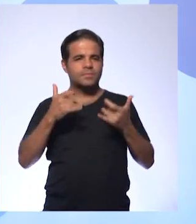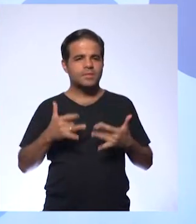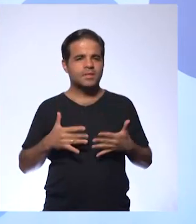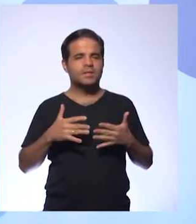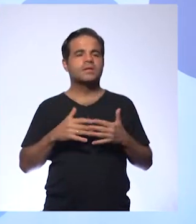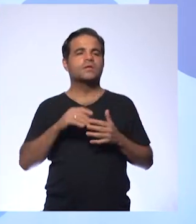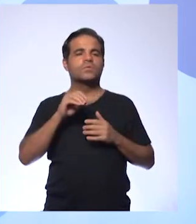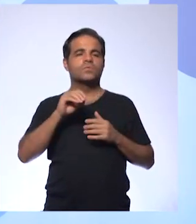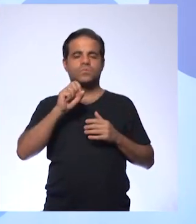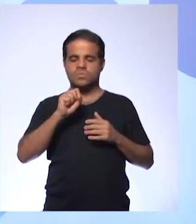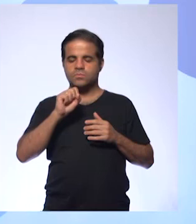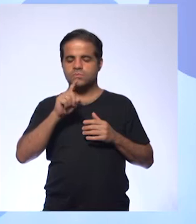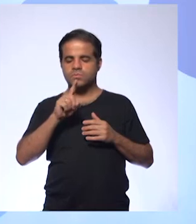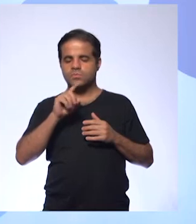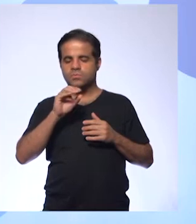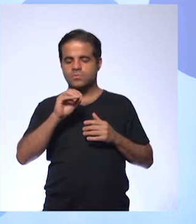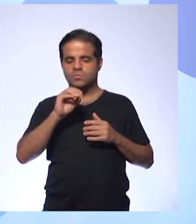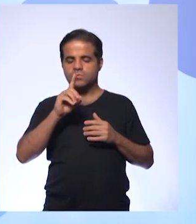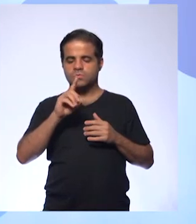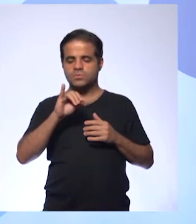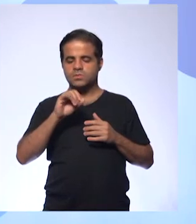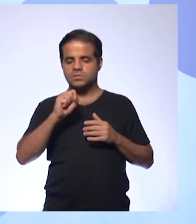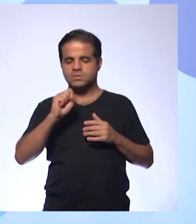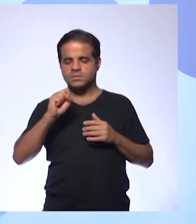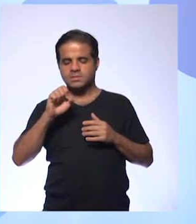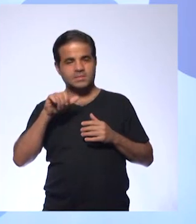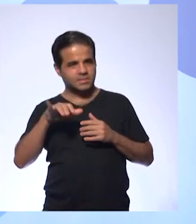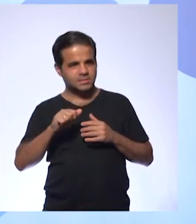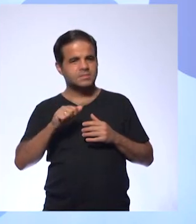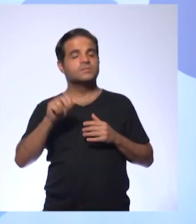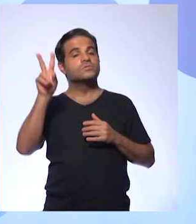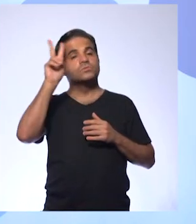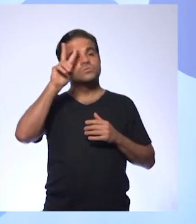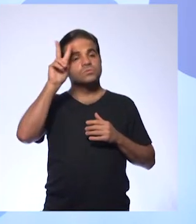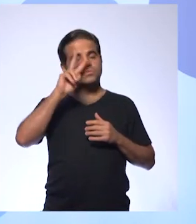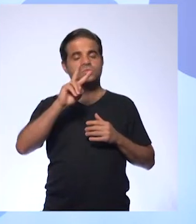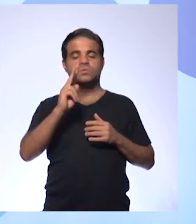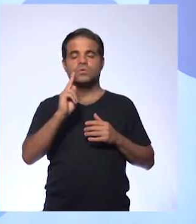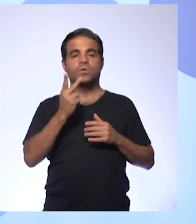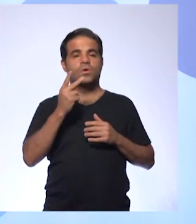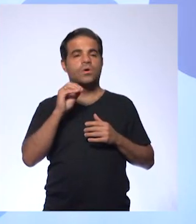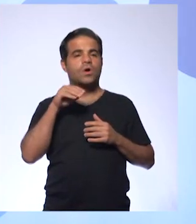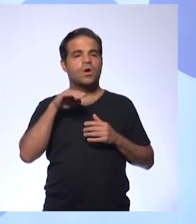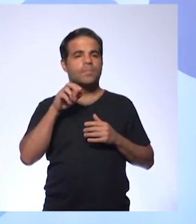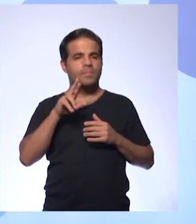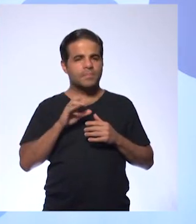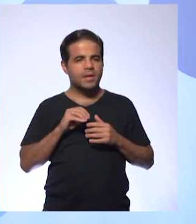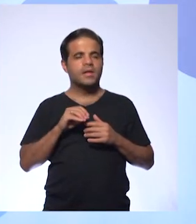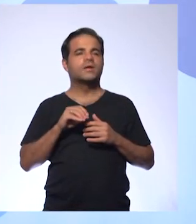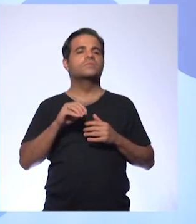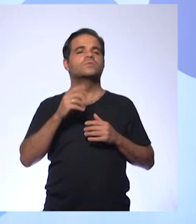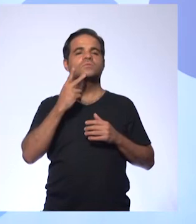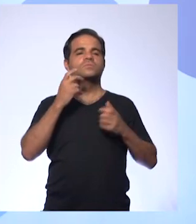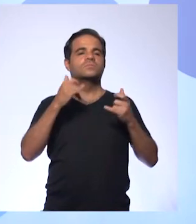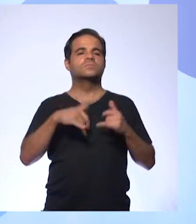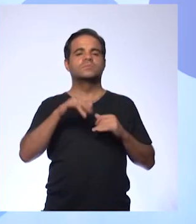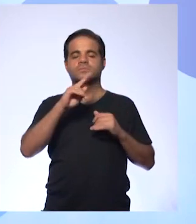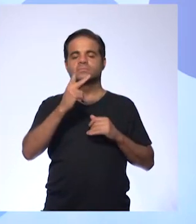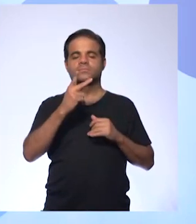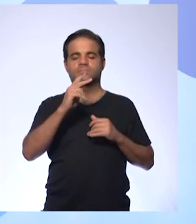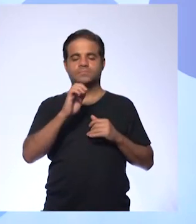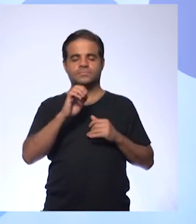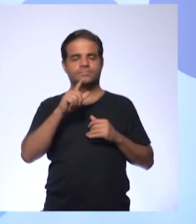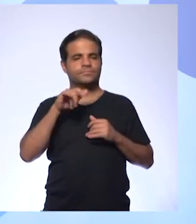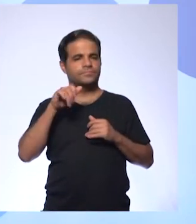a Odisseia e a história do Homero, né, contei um pouquinho sobre a Ilíada, né. A Ilíada é uma